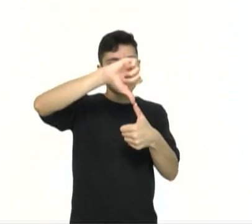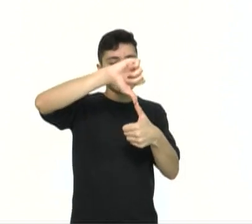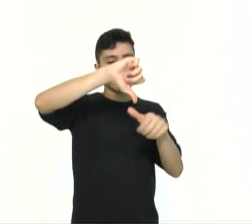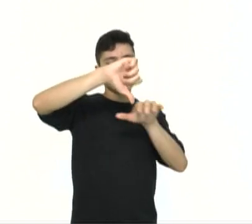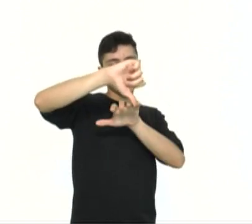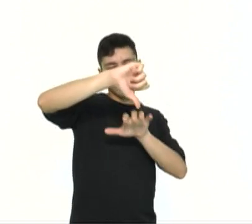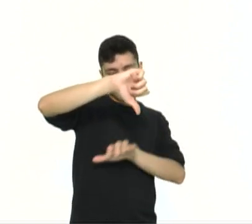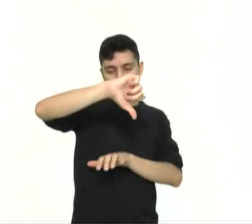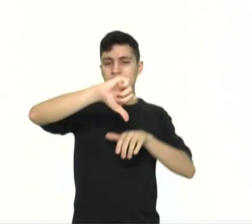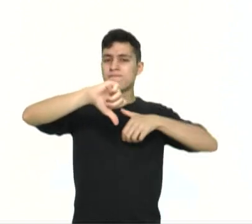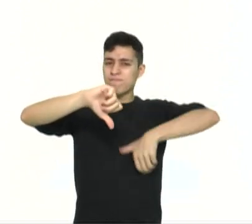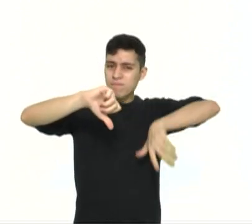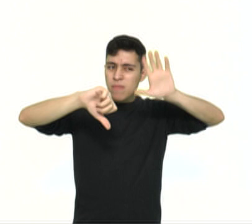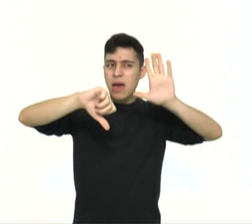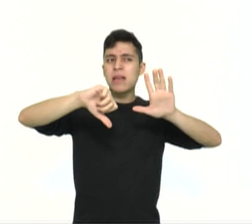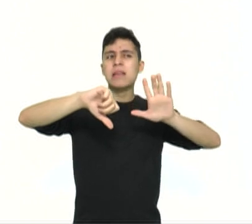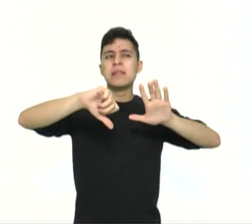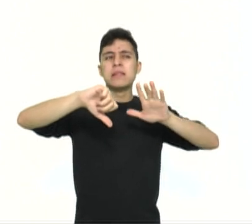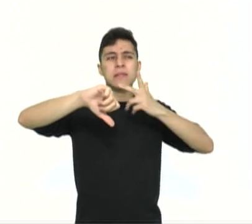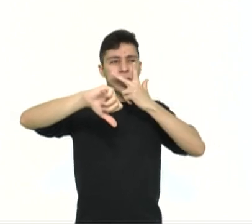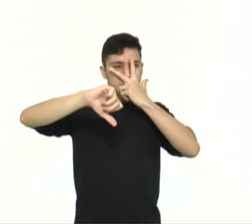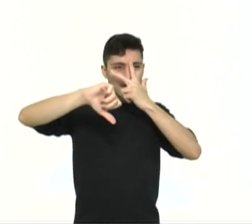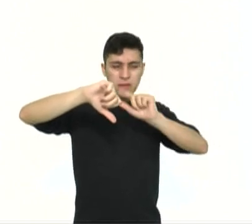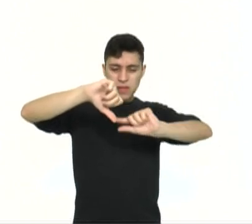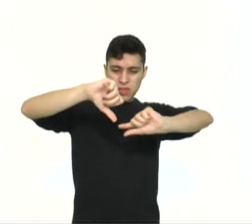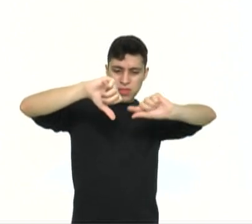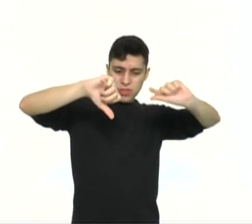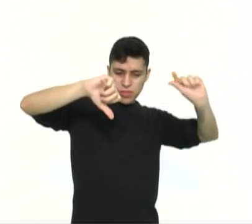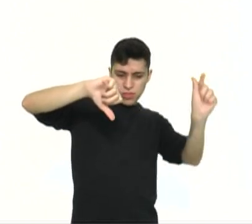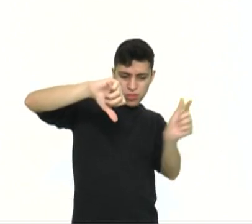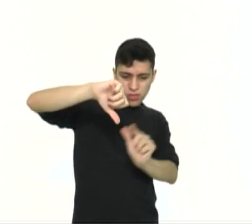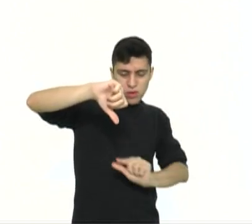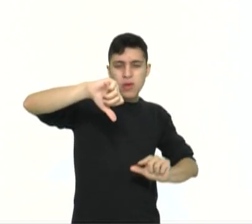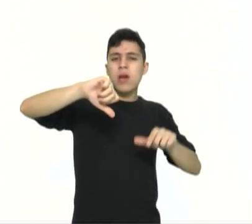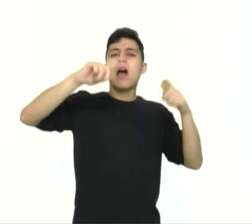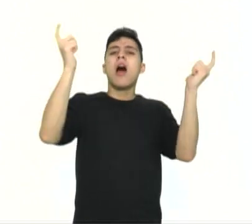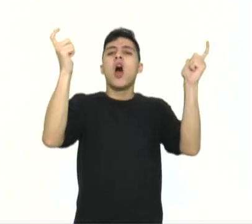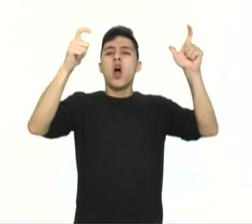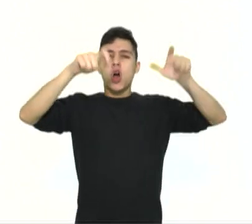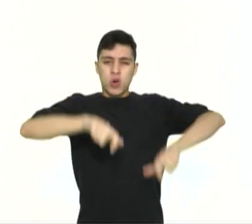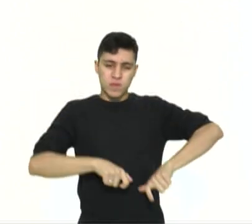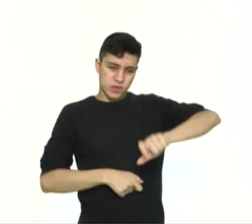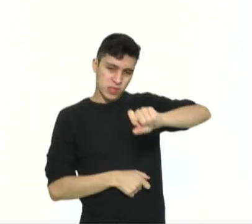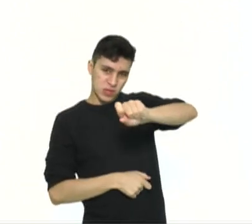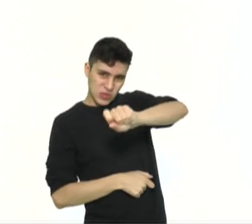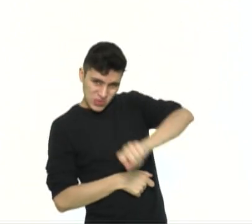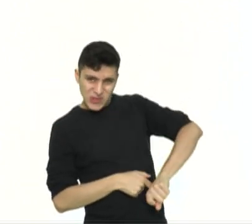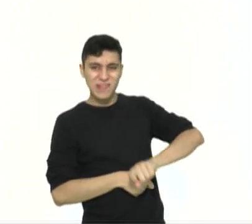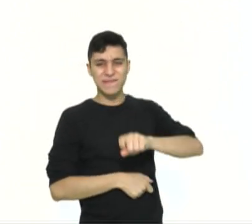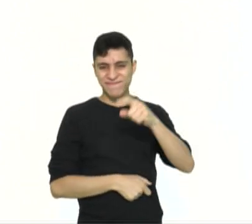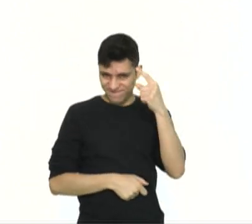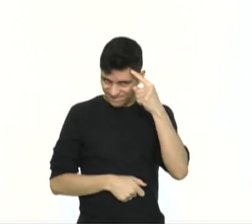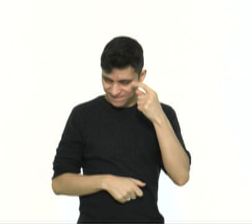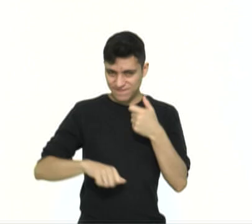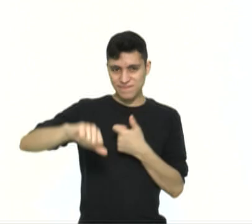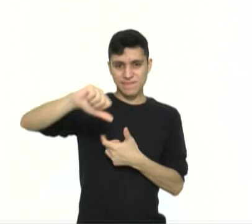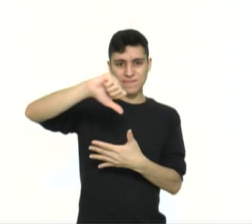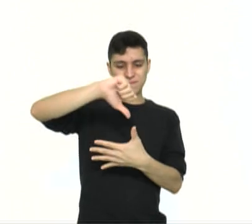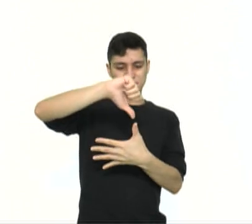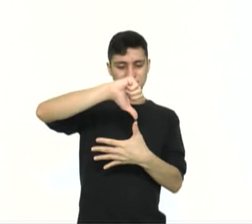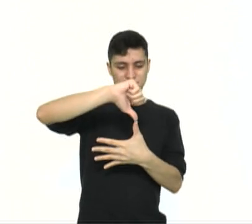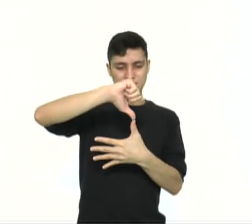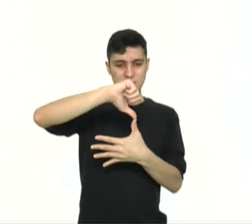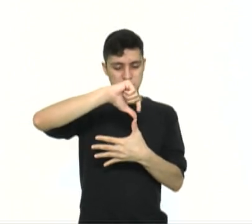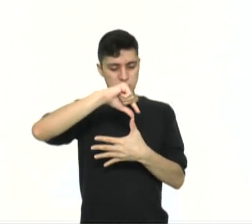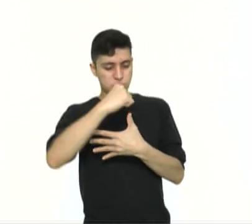um povo, né, aliás, bem extenso, né, estavam localizados aqui na América do Sul.